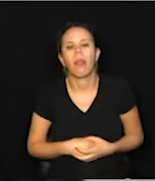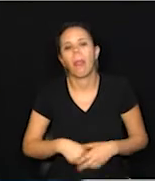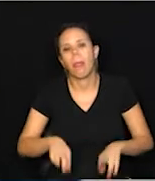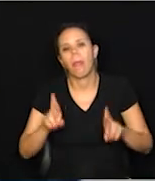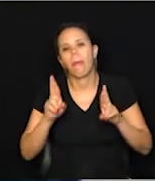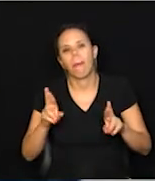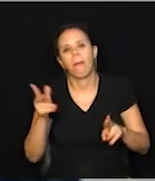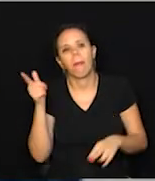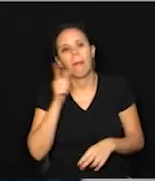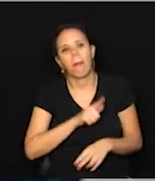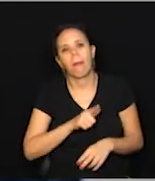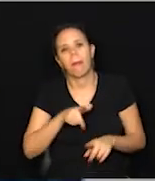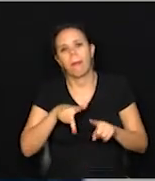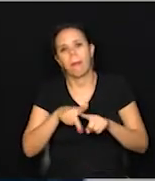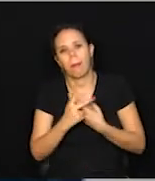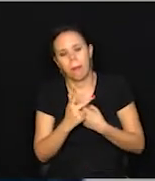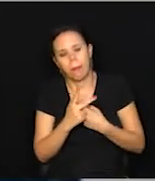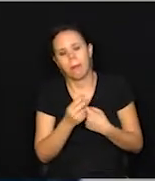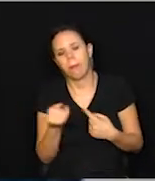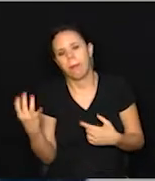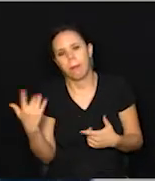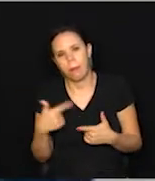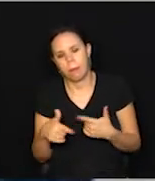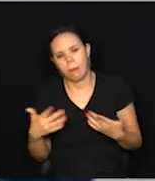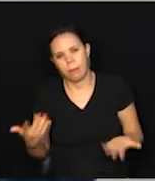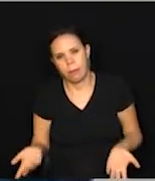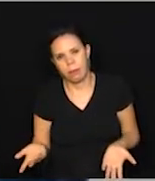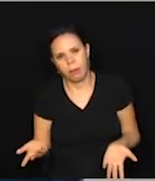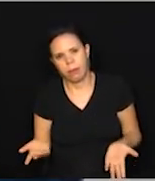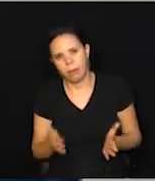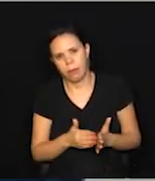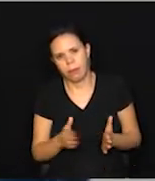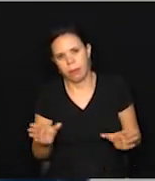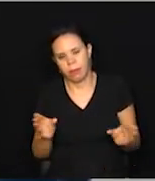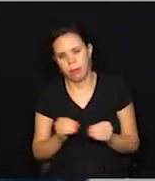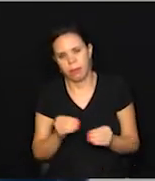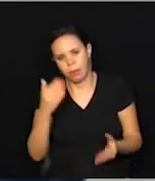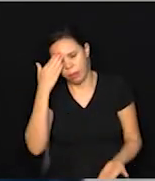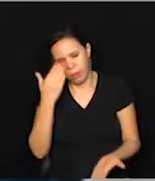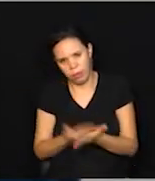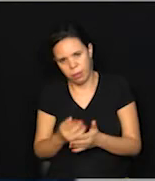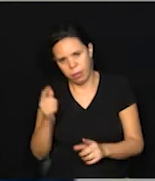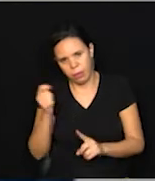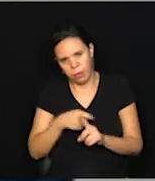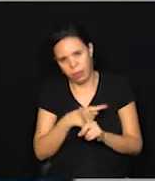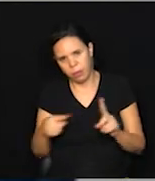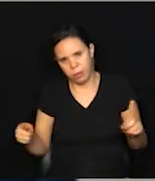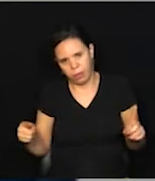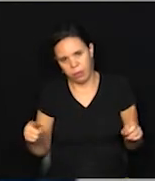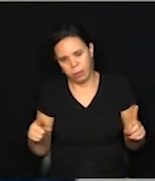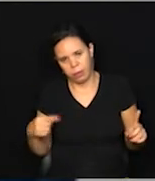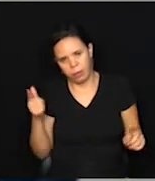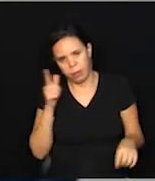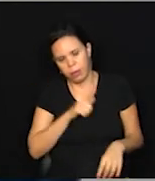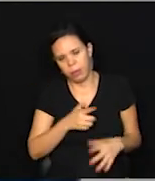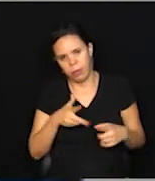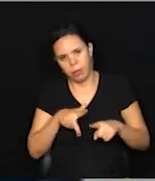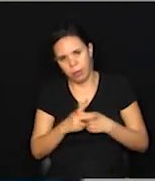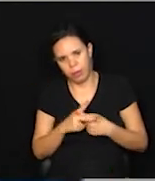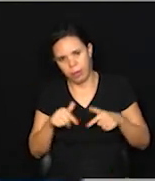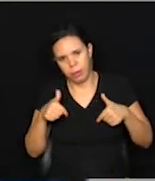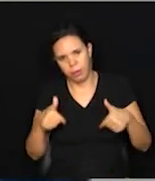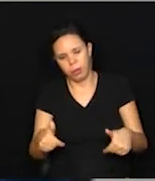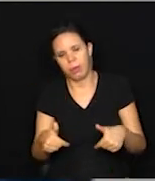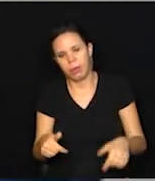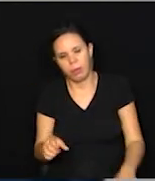gente consiga corrigir em parte isso daí, num período curto, acredito, de um mês e meio, dois meses, a gente vai estar atuando. E